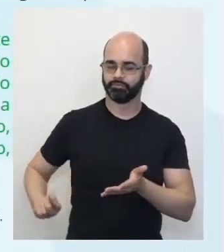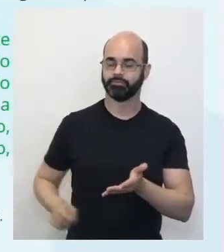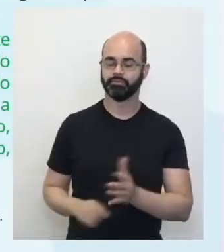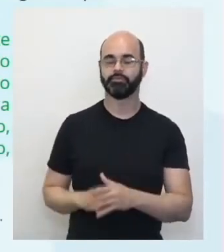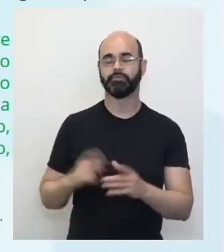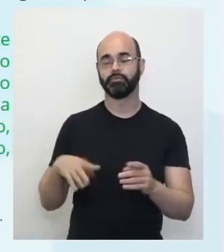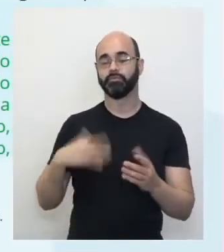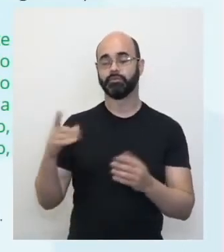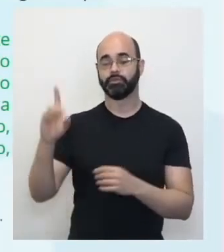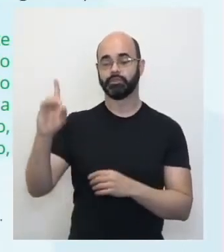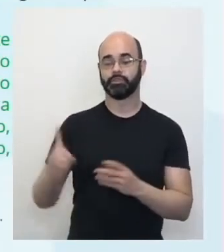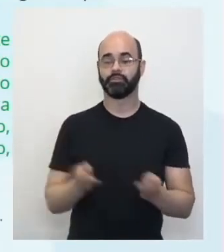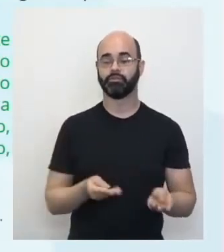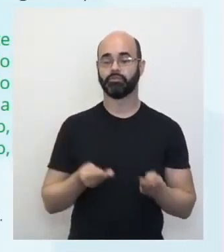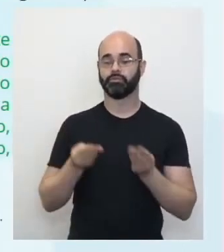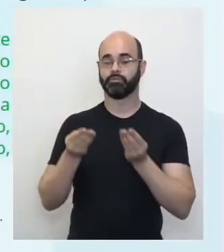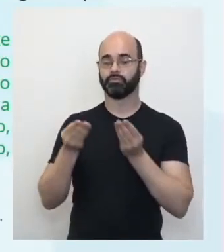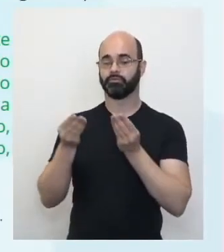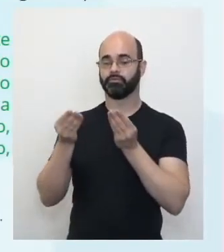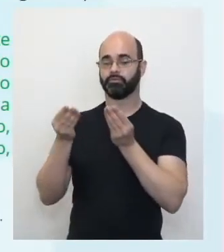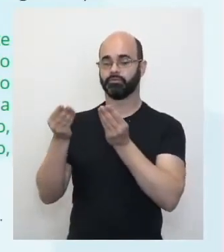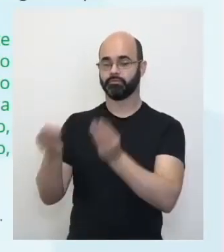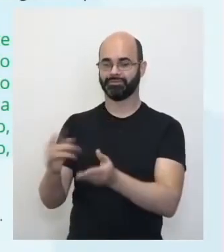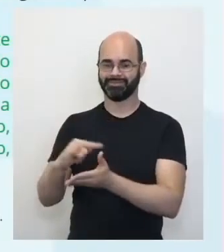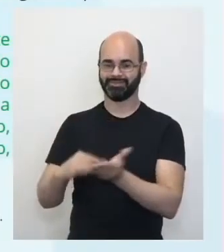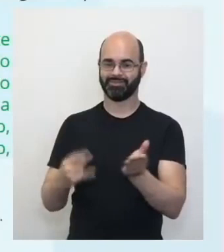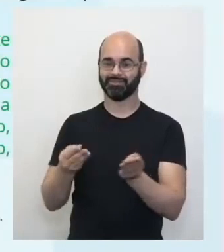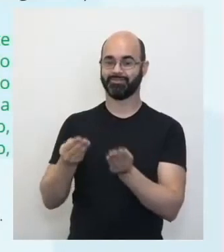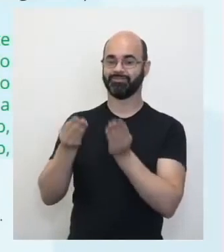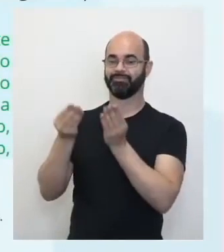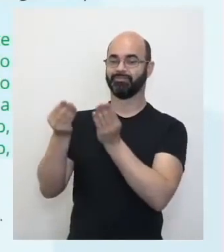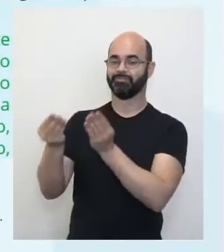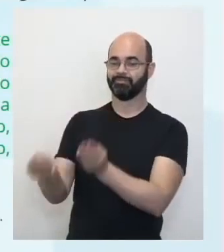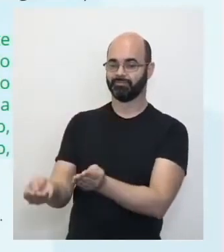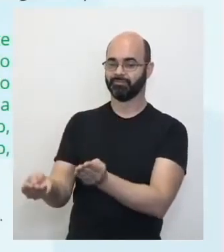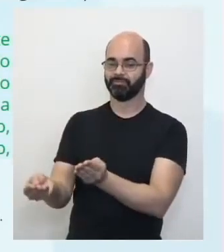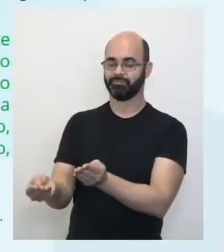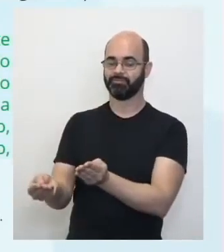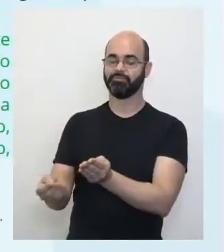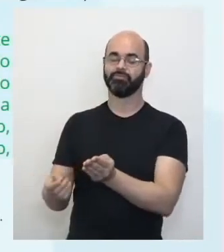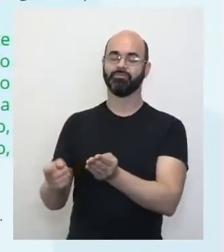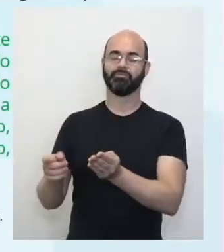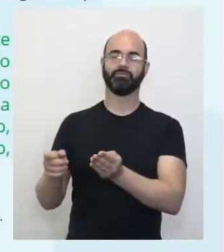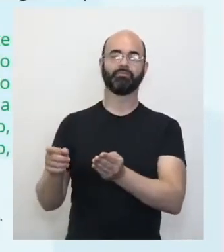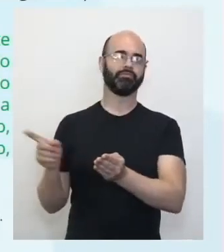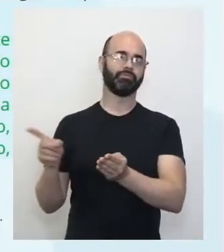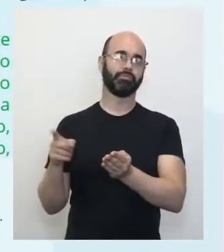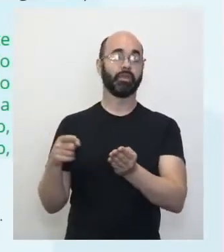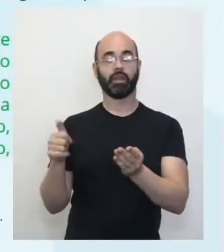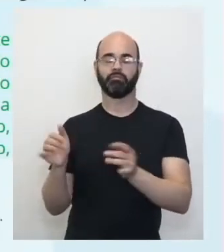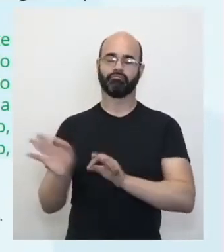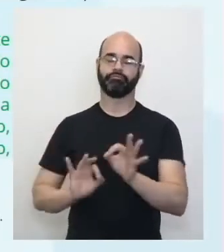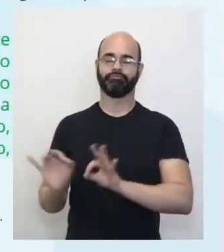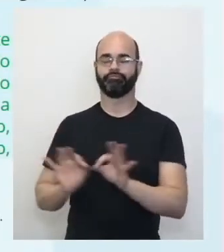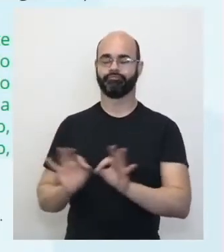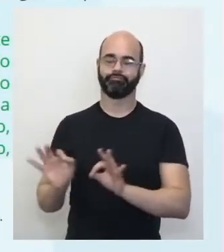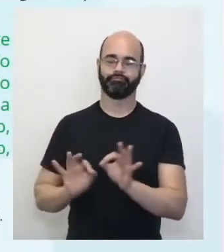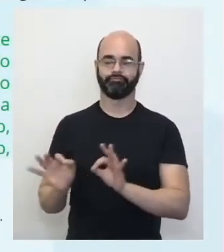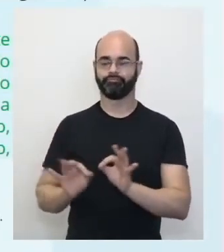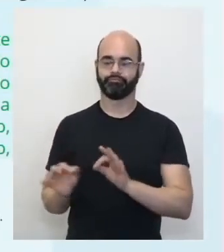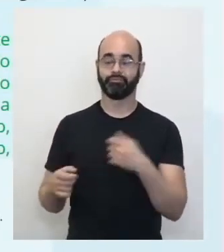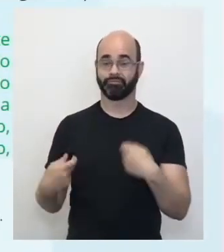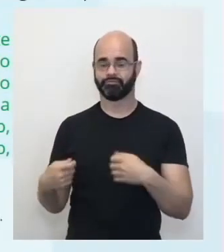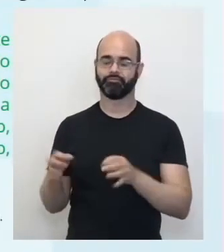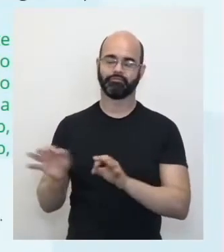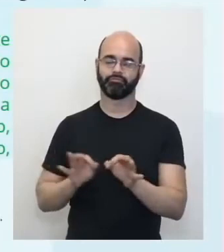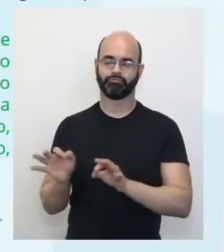os diretores recebem esse documento e eles fazem aí o que é necessário e acreditam que foi viável, então se não